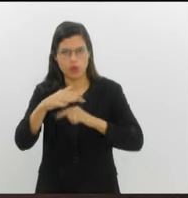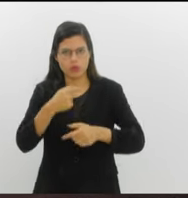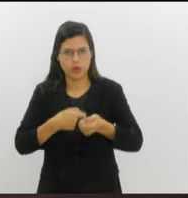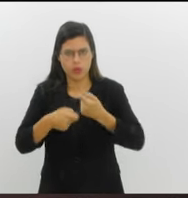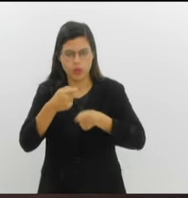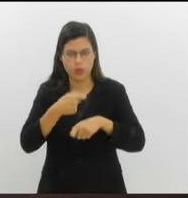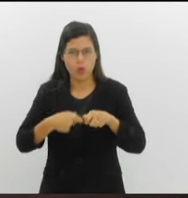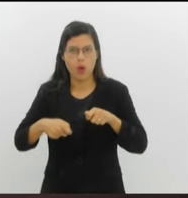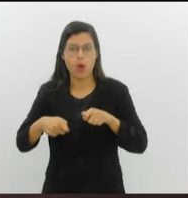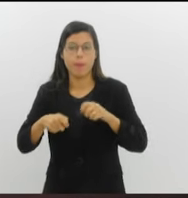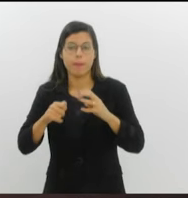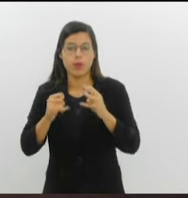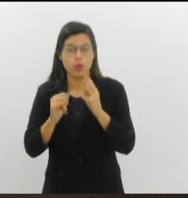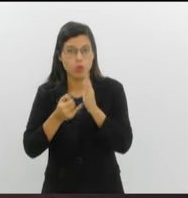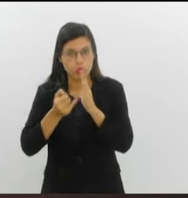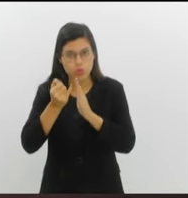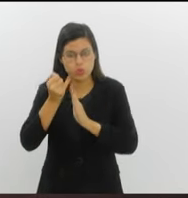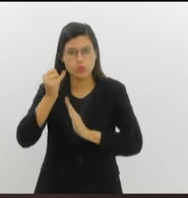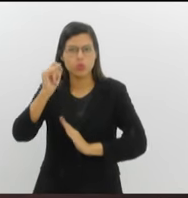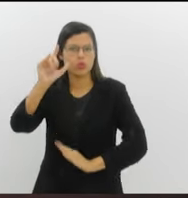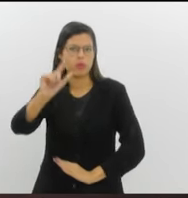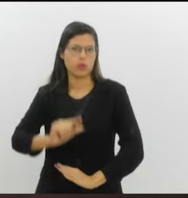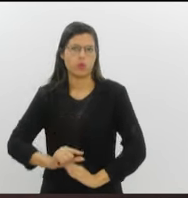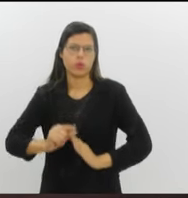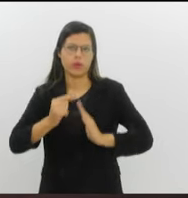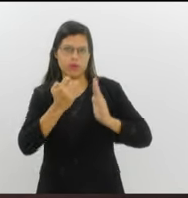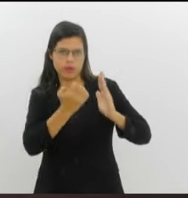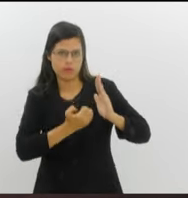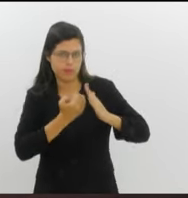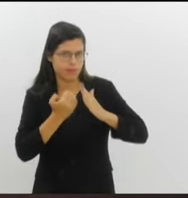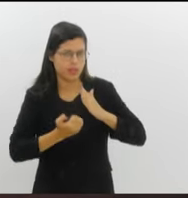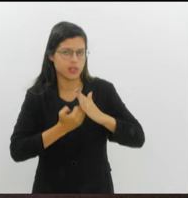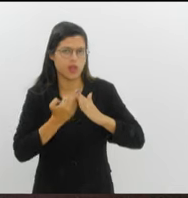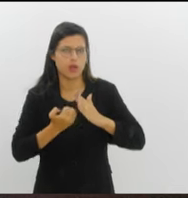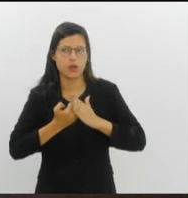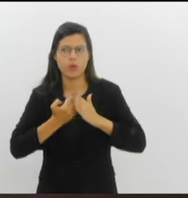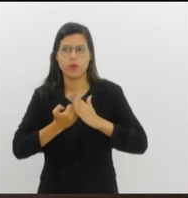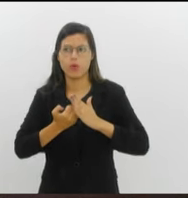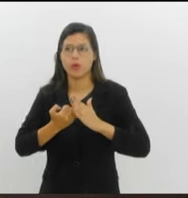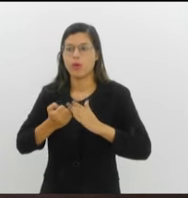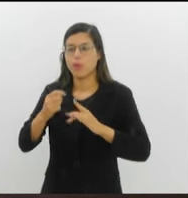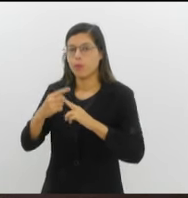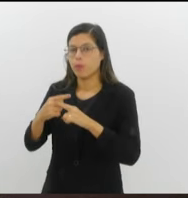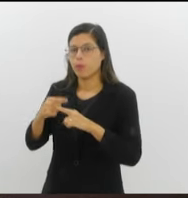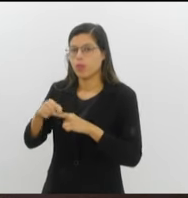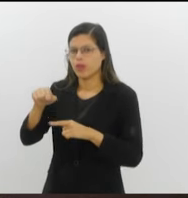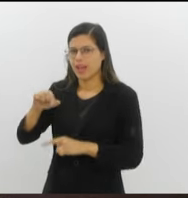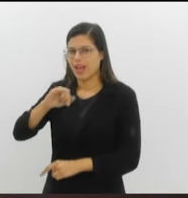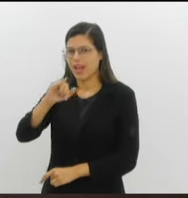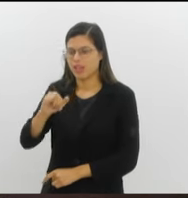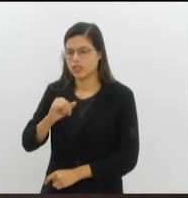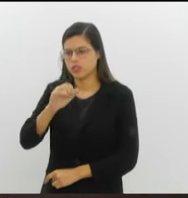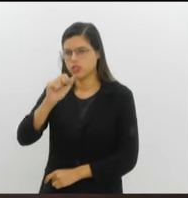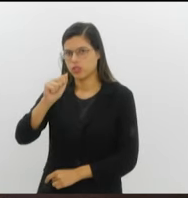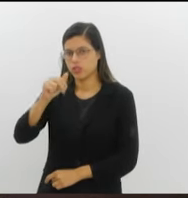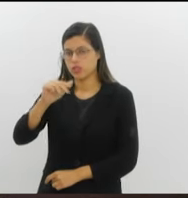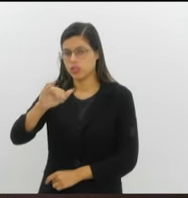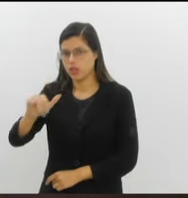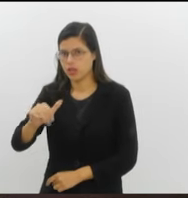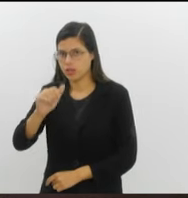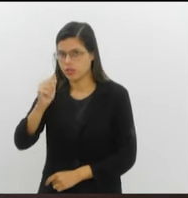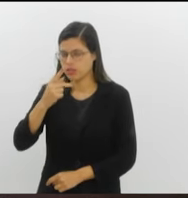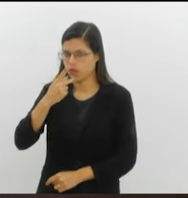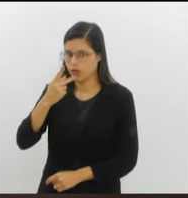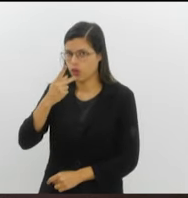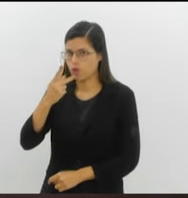menor taxação sobre empresários, porque segundo a fala da Janja, a taxação